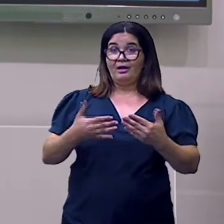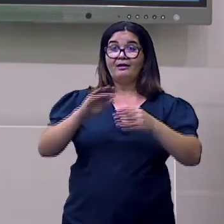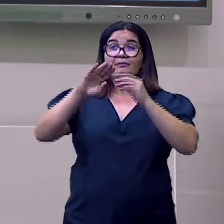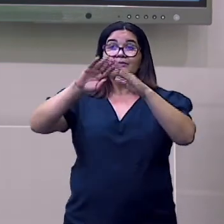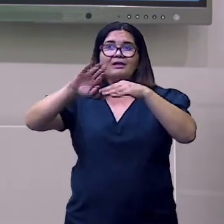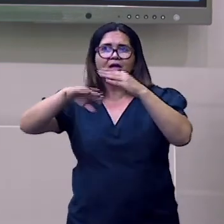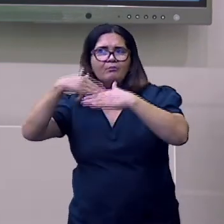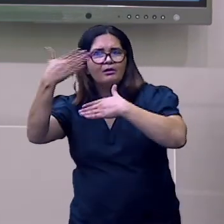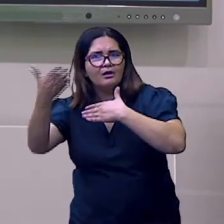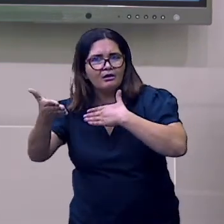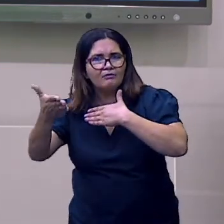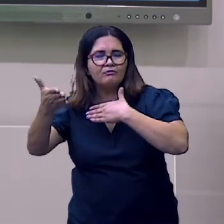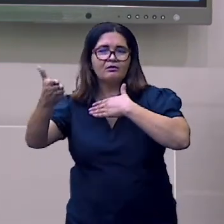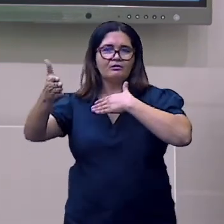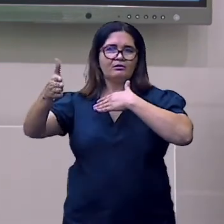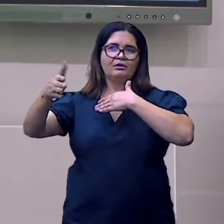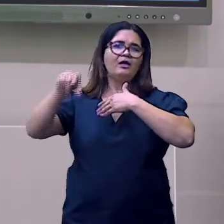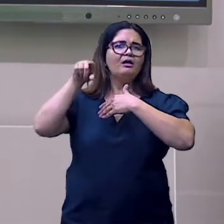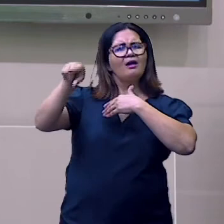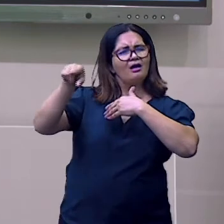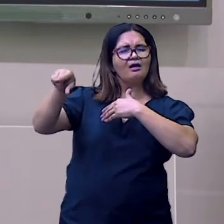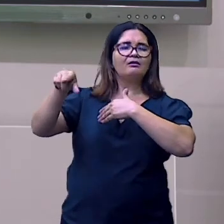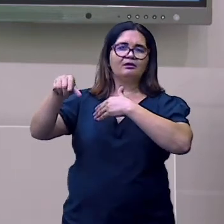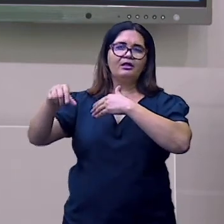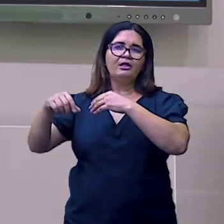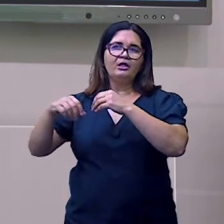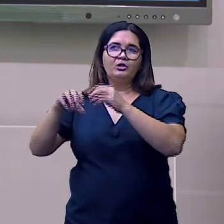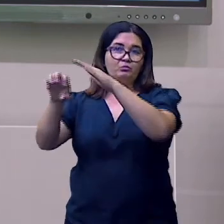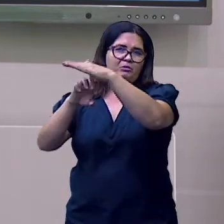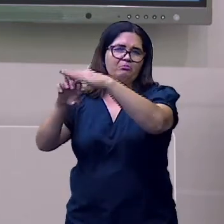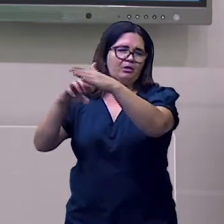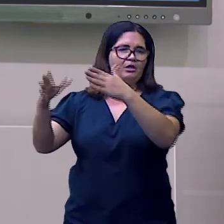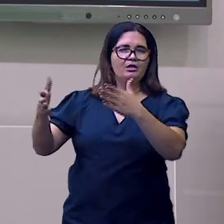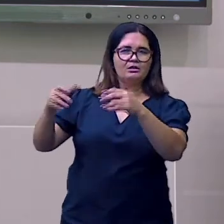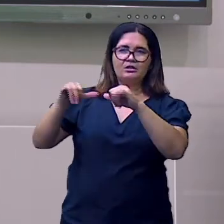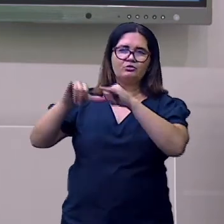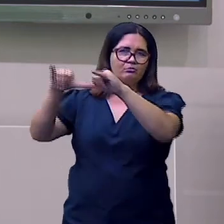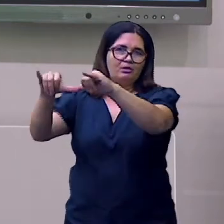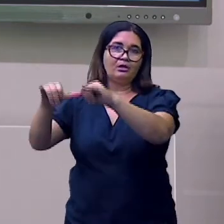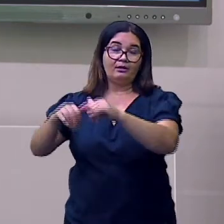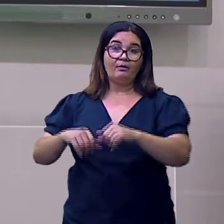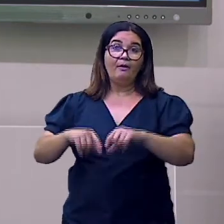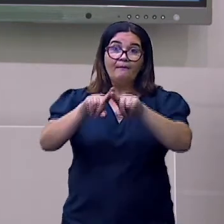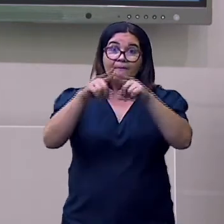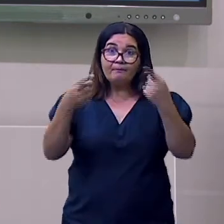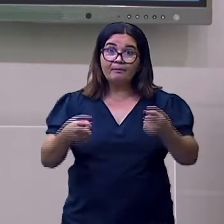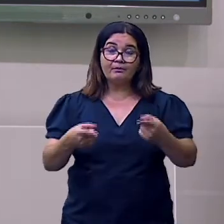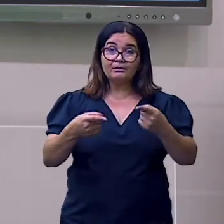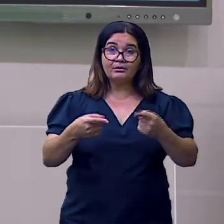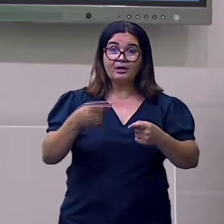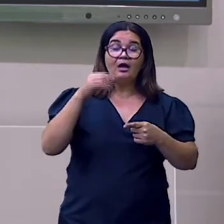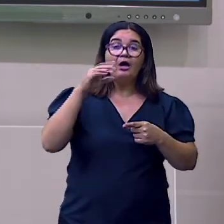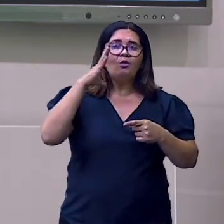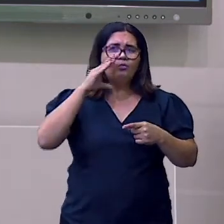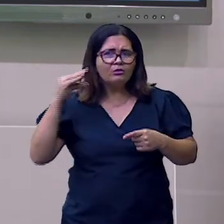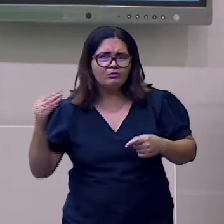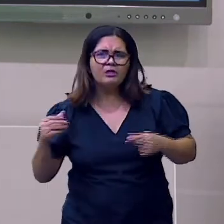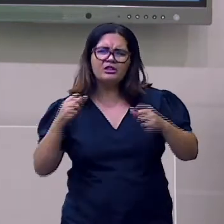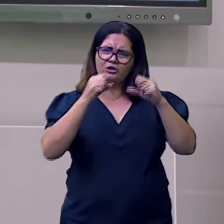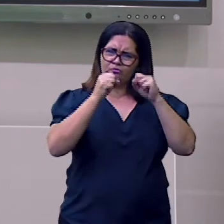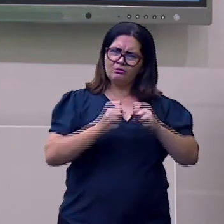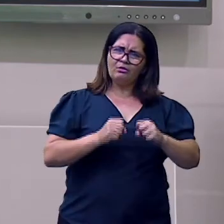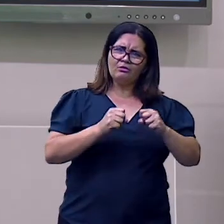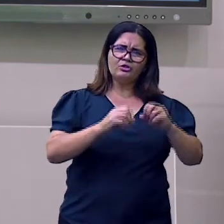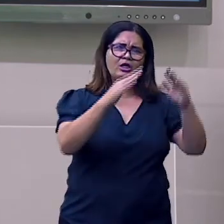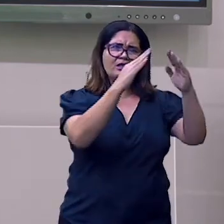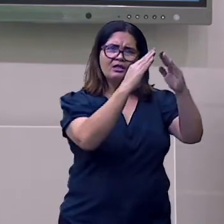ela pode ajudar a mãe ou o pai ali nos afazeres da casa com algum tipo de obrigação que